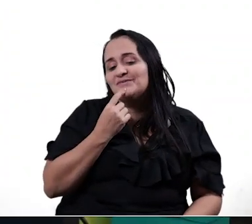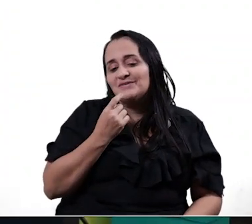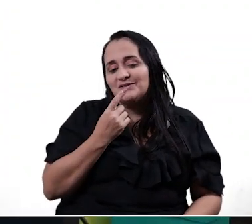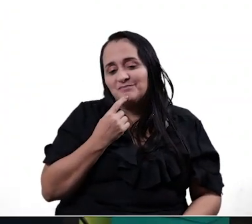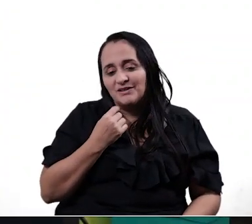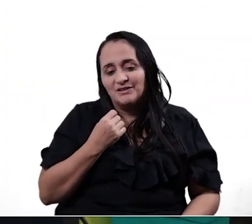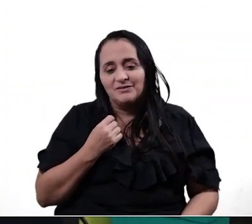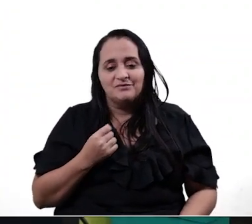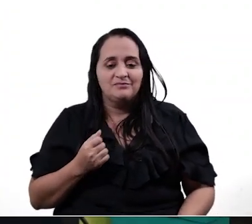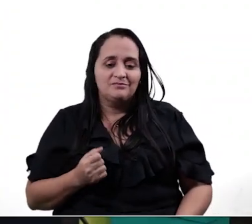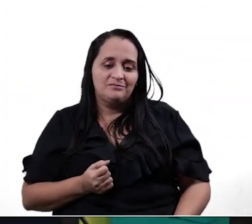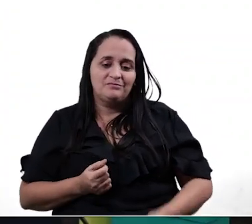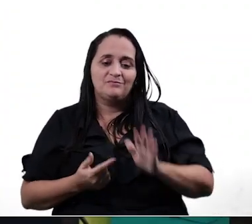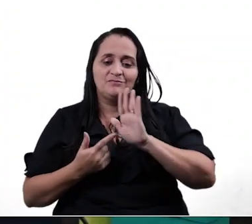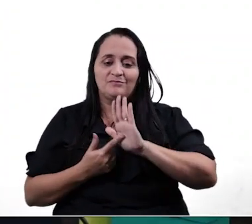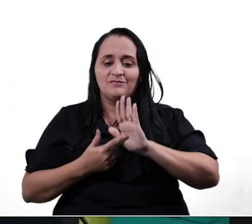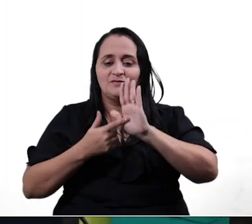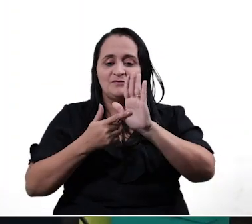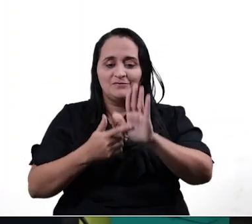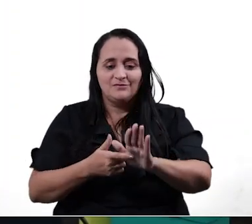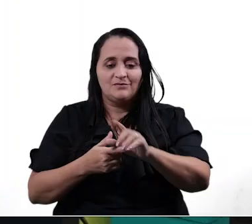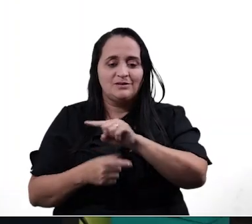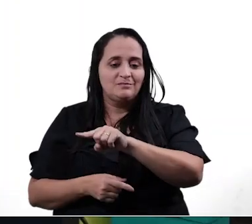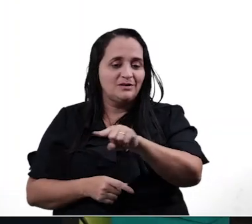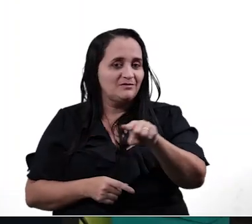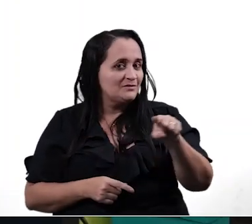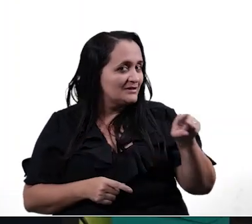vou contar esta história agora